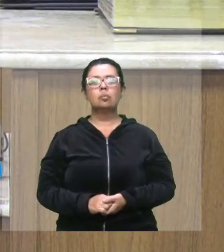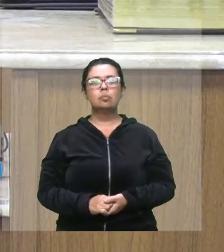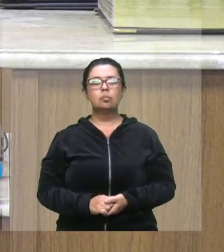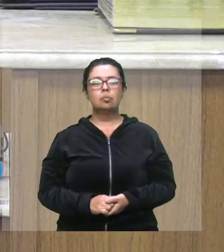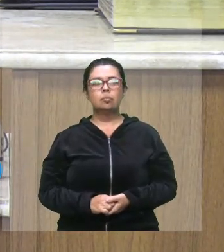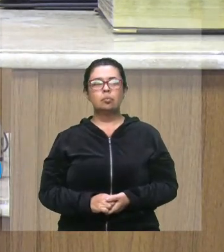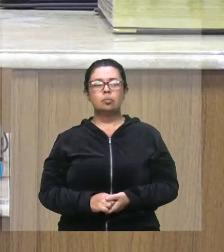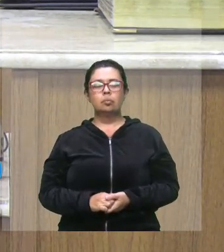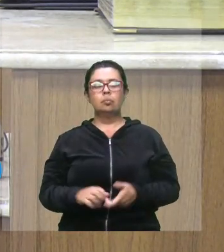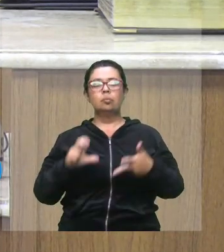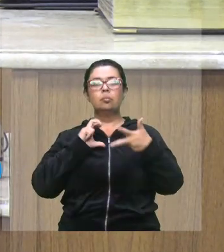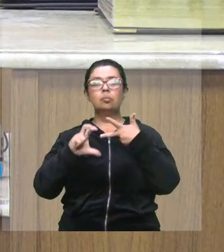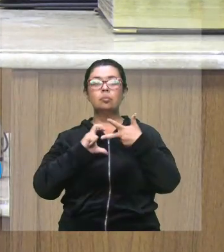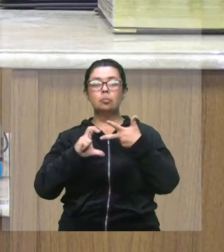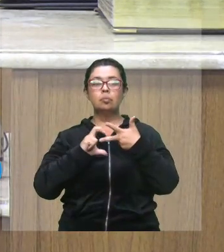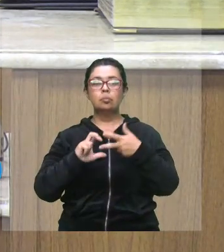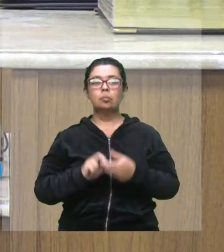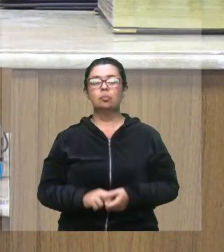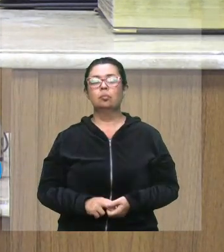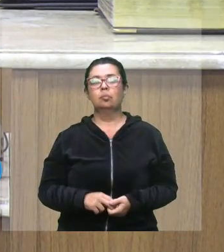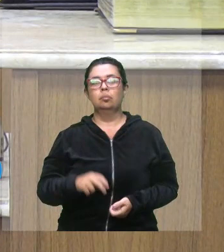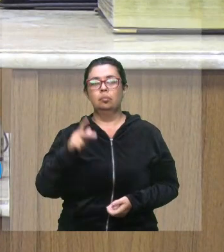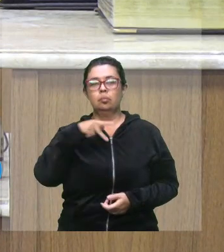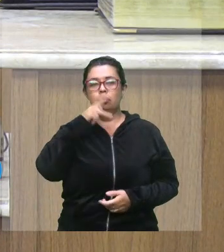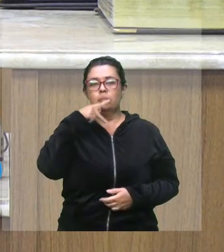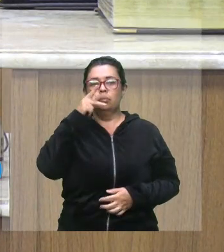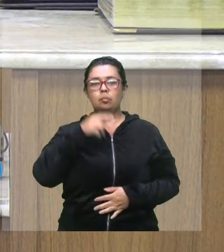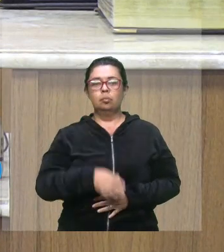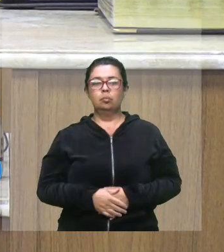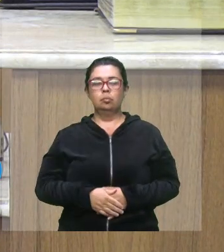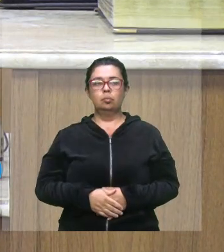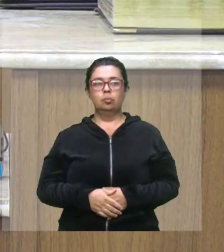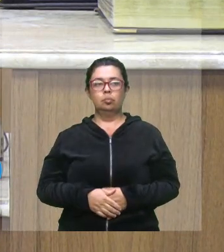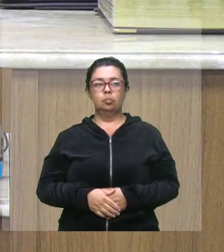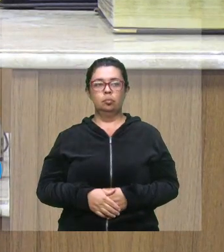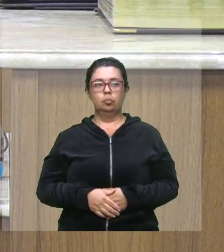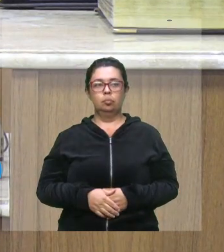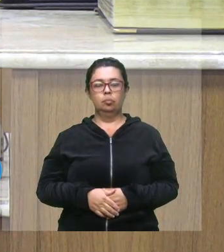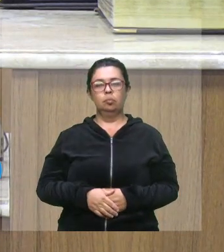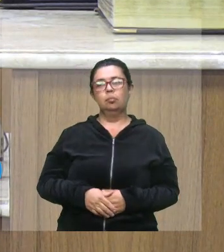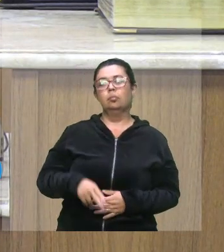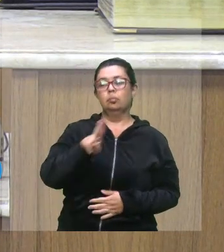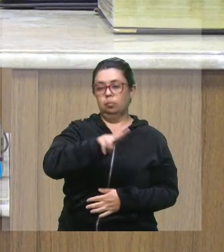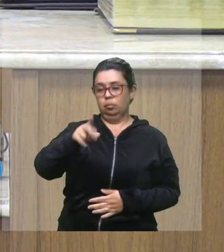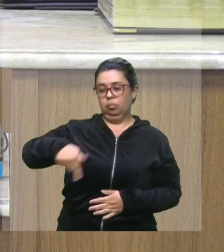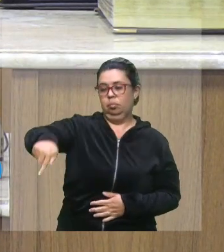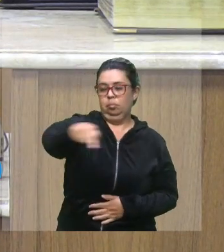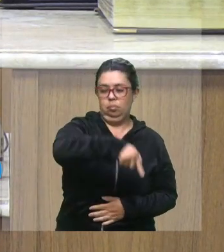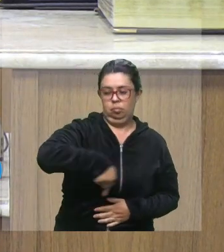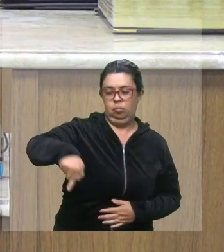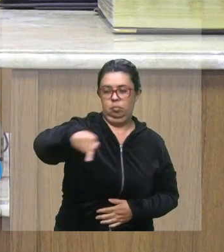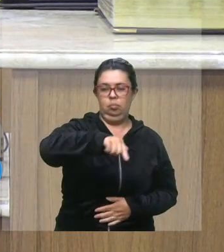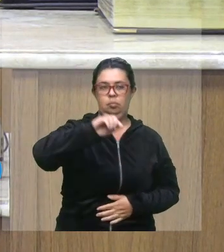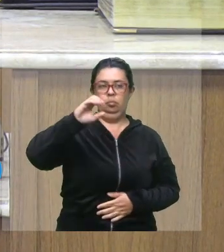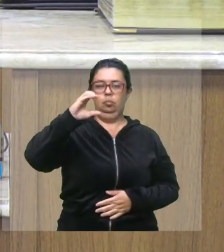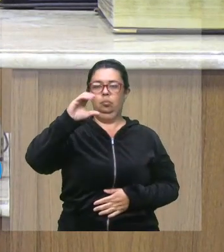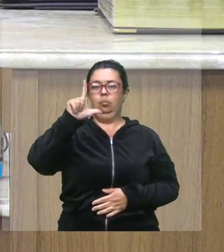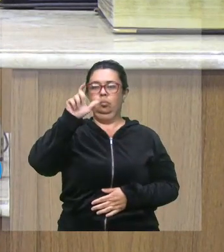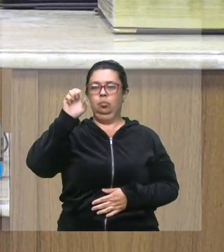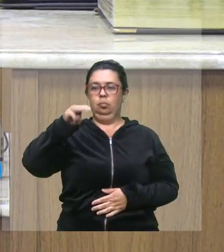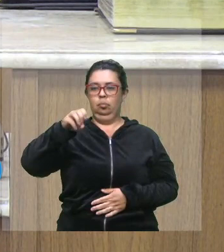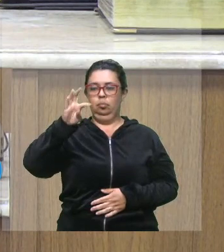59/2024 do Poder Executivo, que dispõe sobre denominação de rotatória Clemente Porquia.